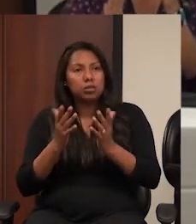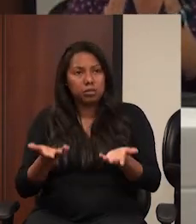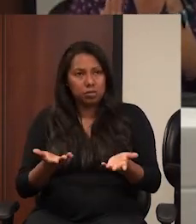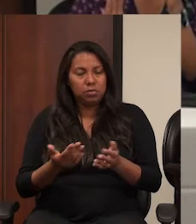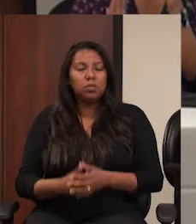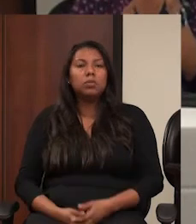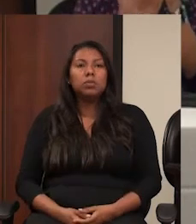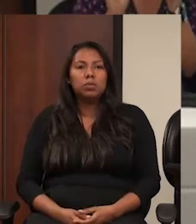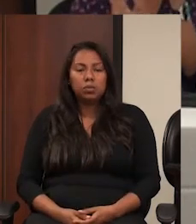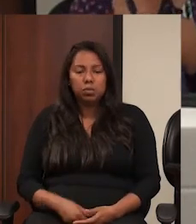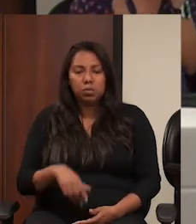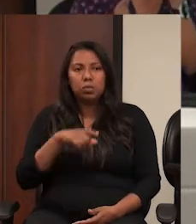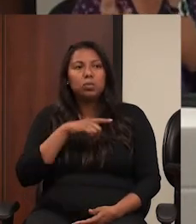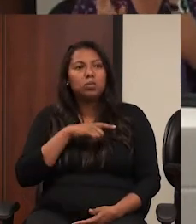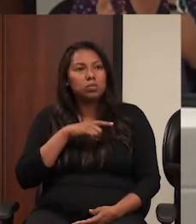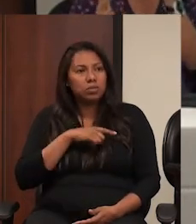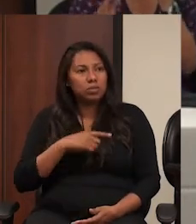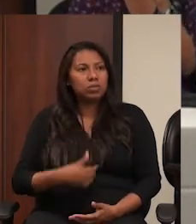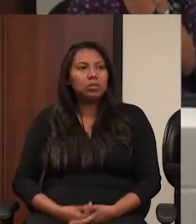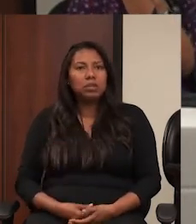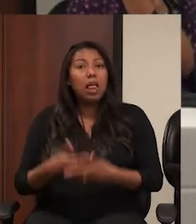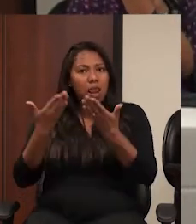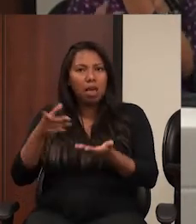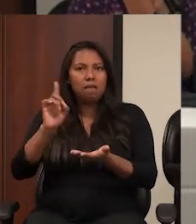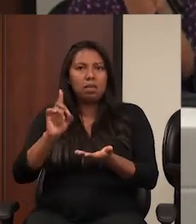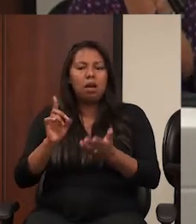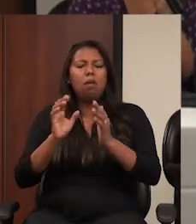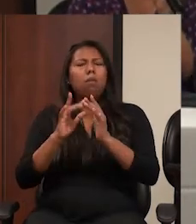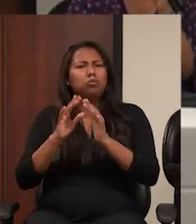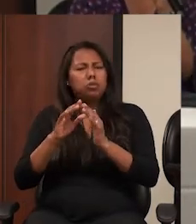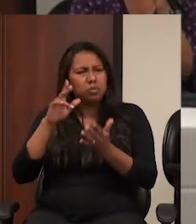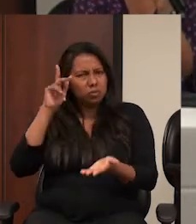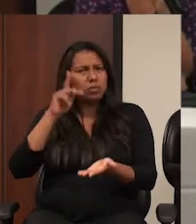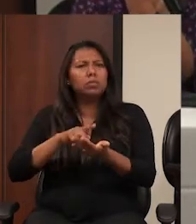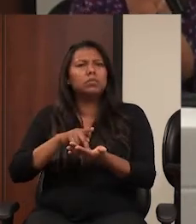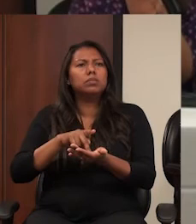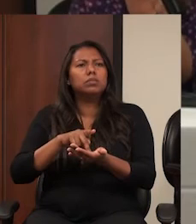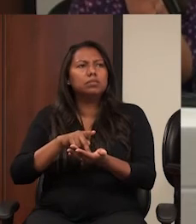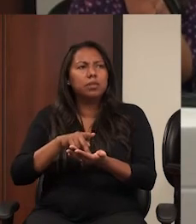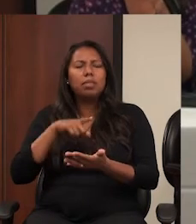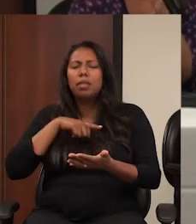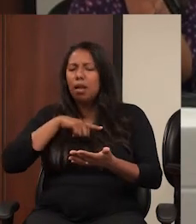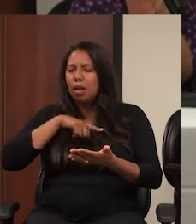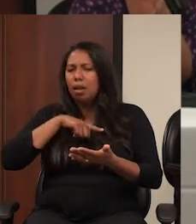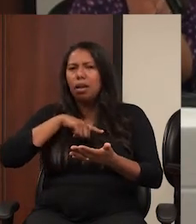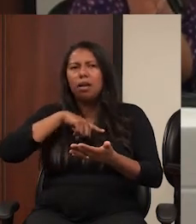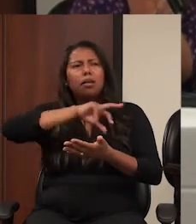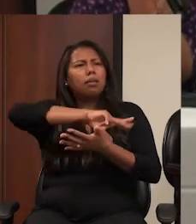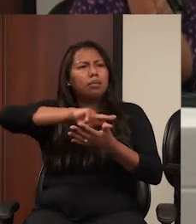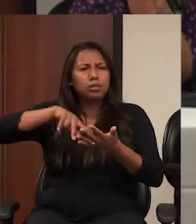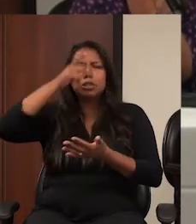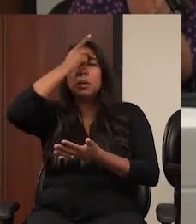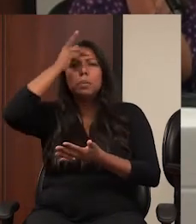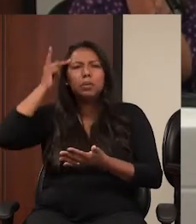alto funcionamento, que as pessoas costumam falar que é leve. Não, é um autismo clássico. Ele tem todas as características da pessoa com autismo.